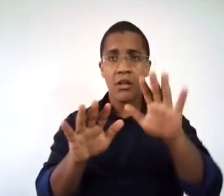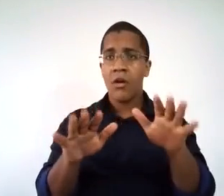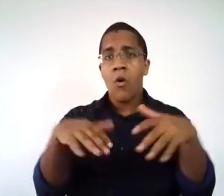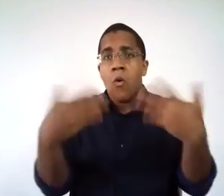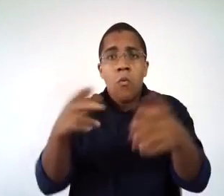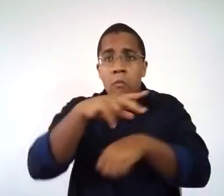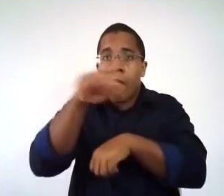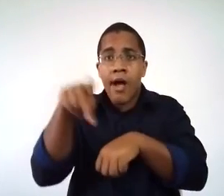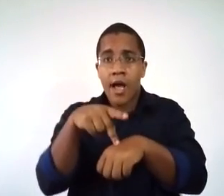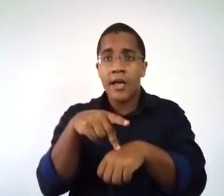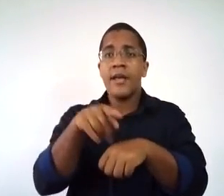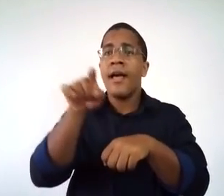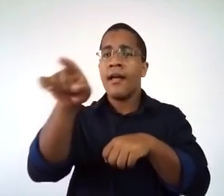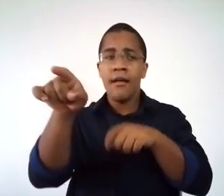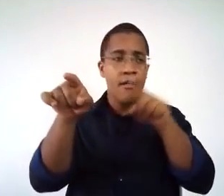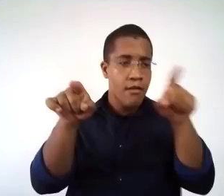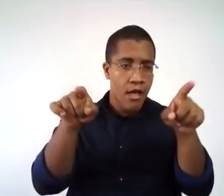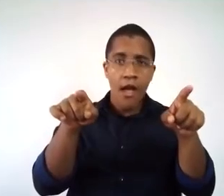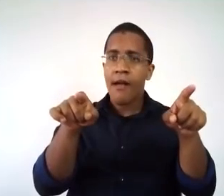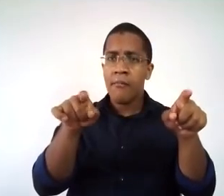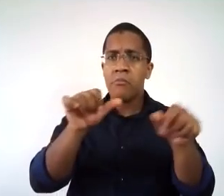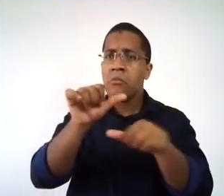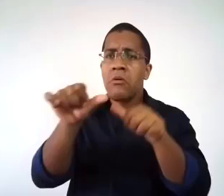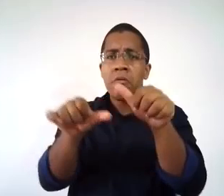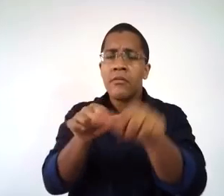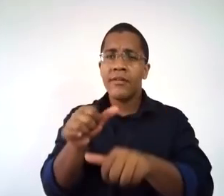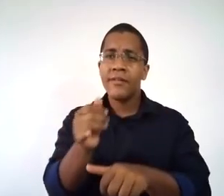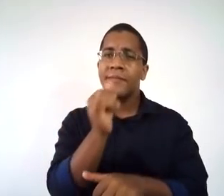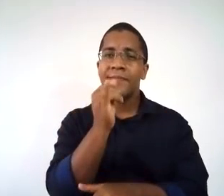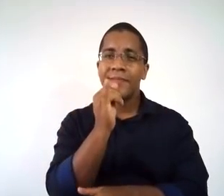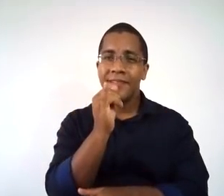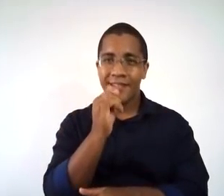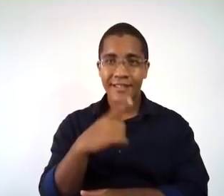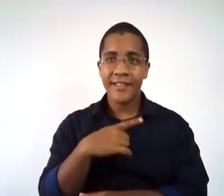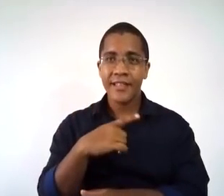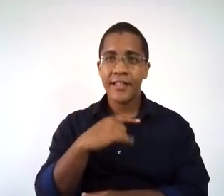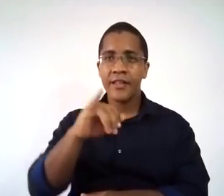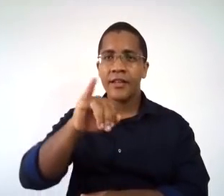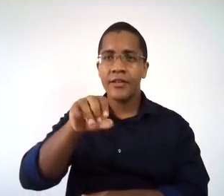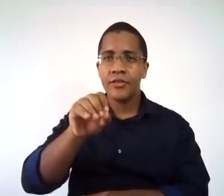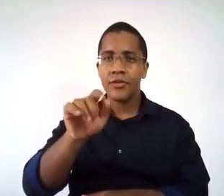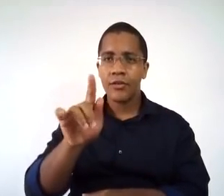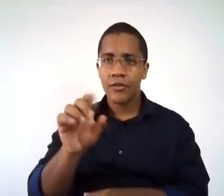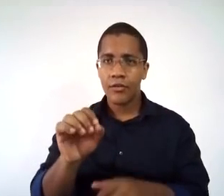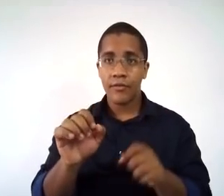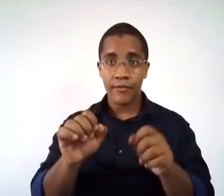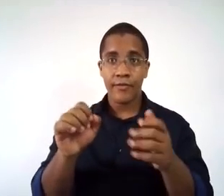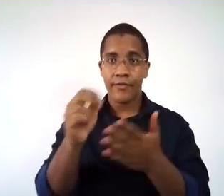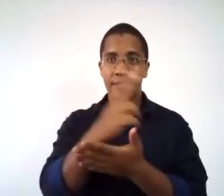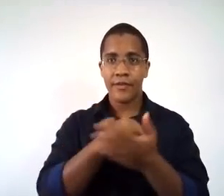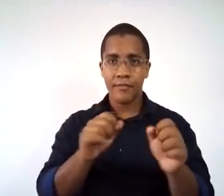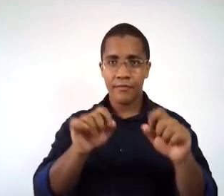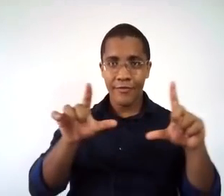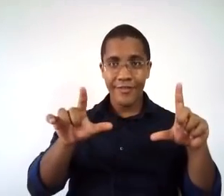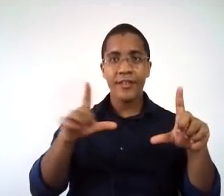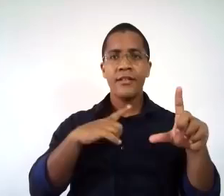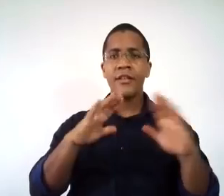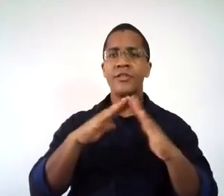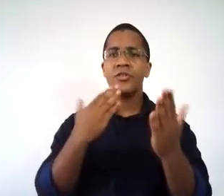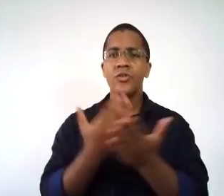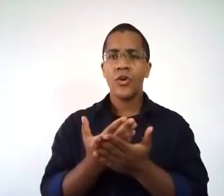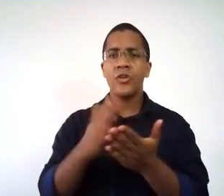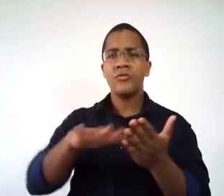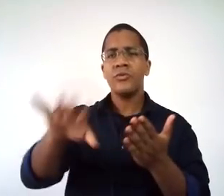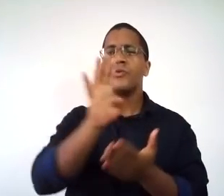ou até mesmo de um país para outro. Como vocês observam na figura, a gente tem um exemplo de um jogo bem conhecido no